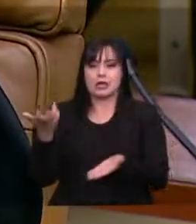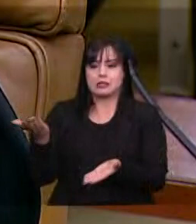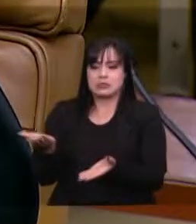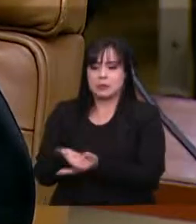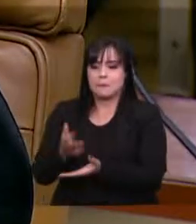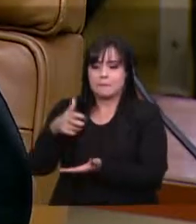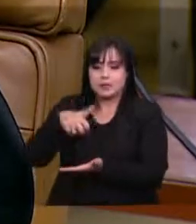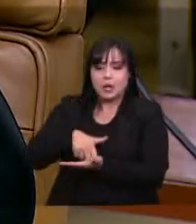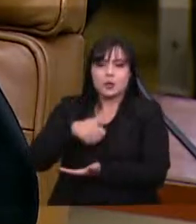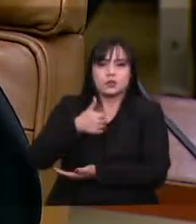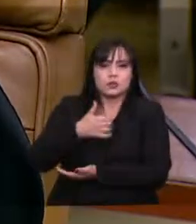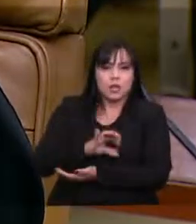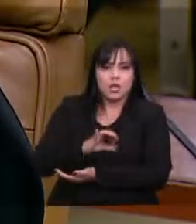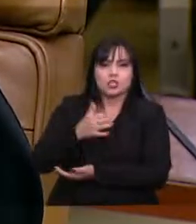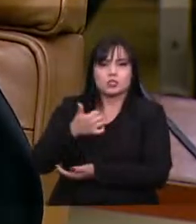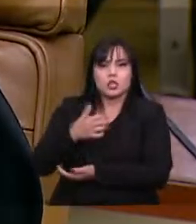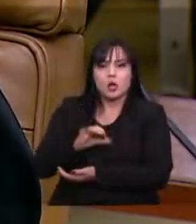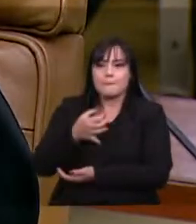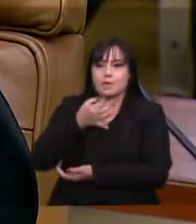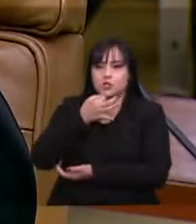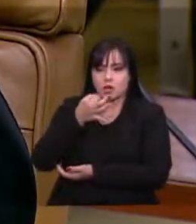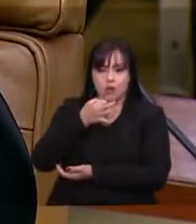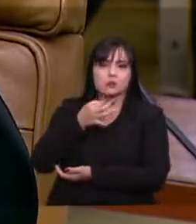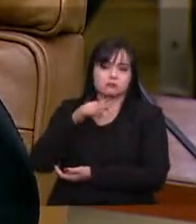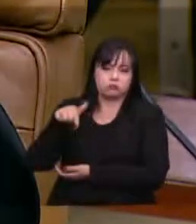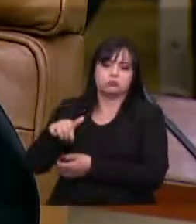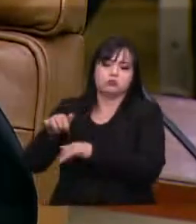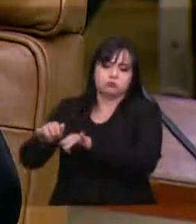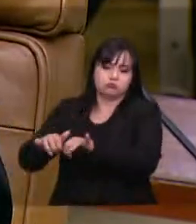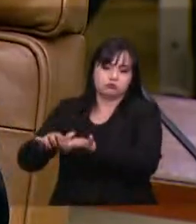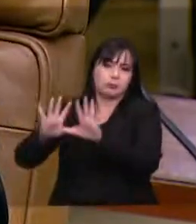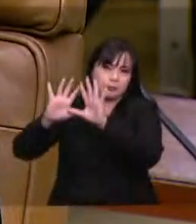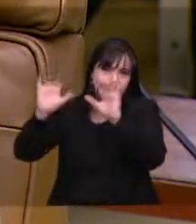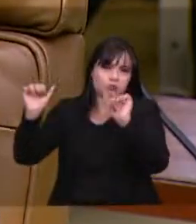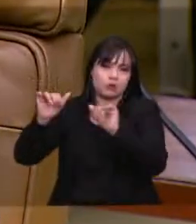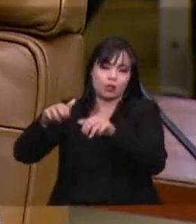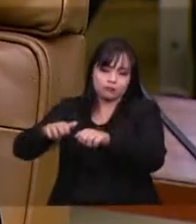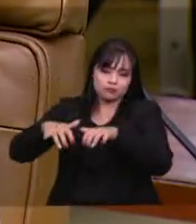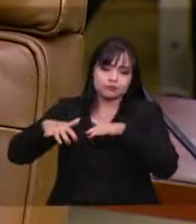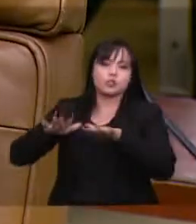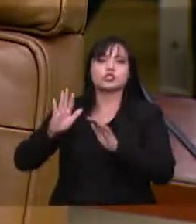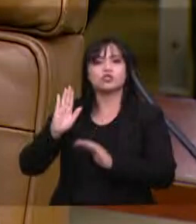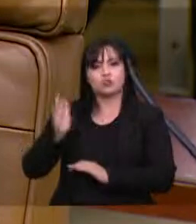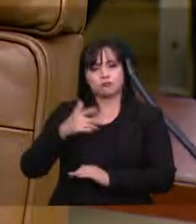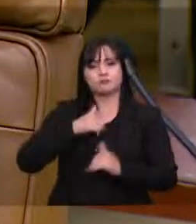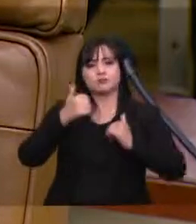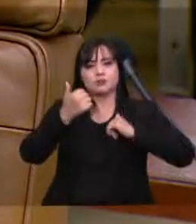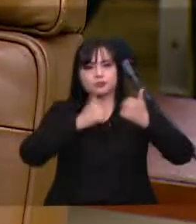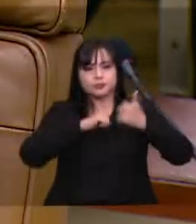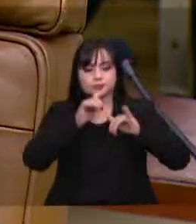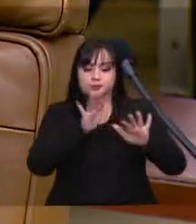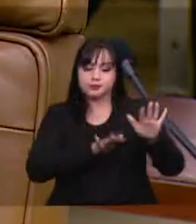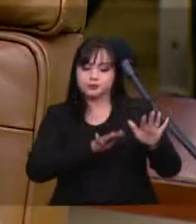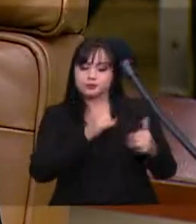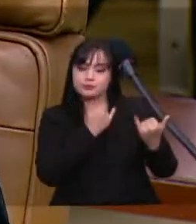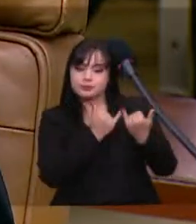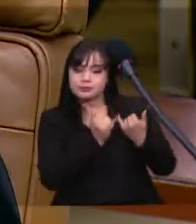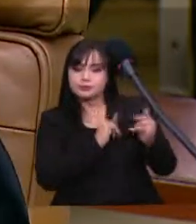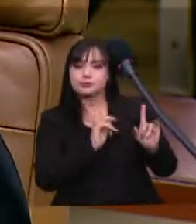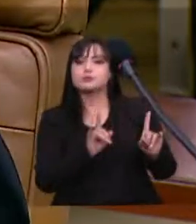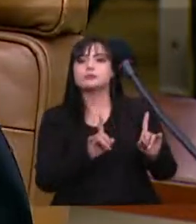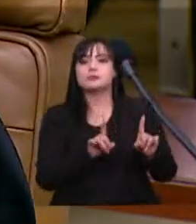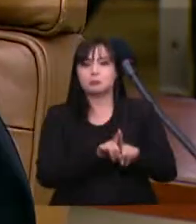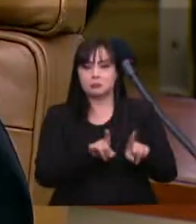1019 que foi mencionado da Tribuna e eu pessoalmente já analisei as proximidades e